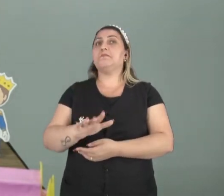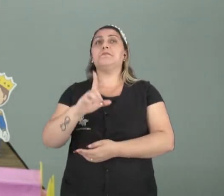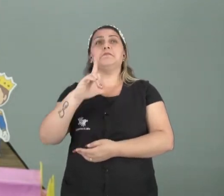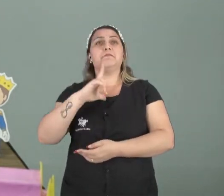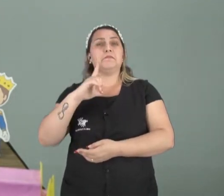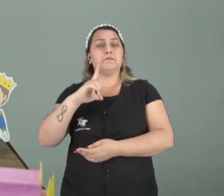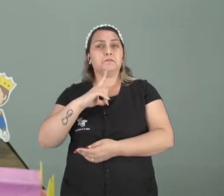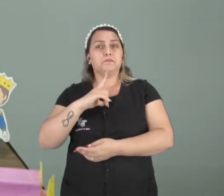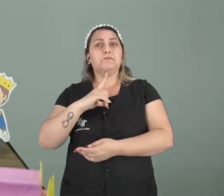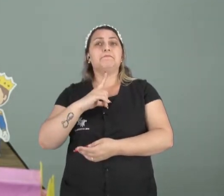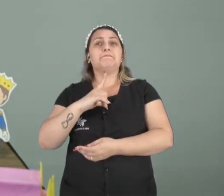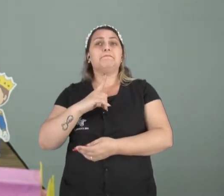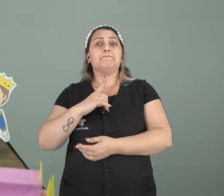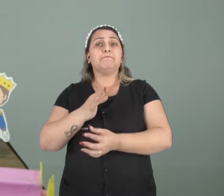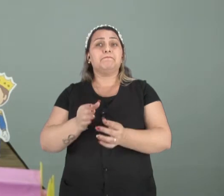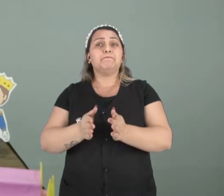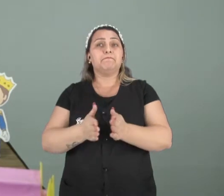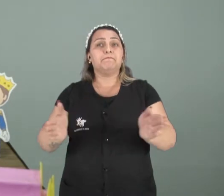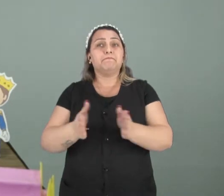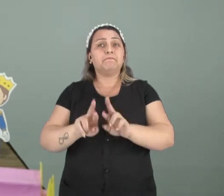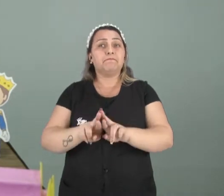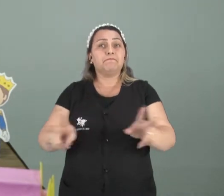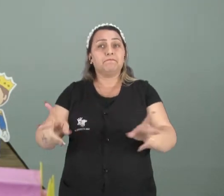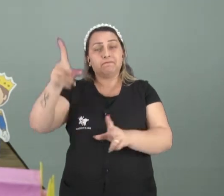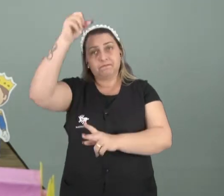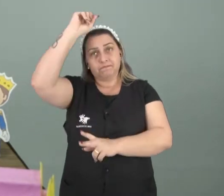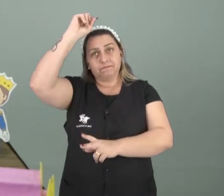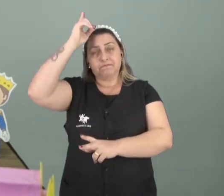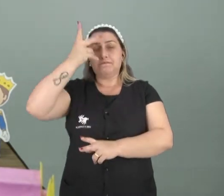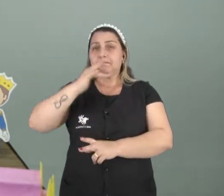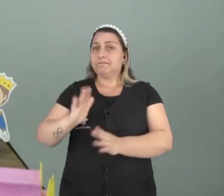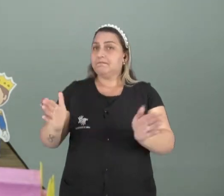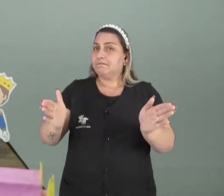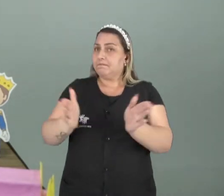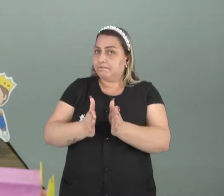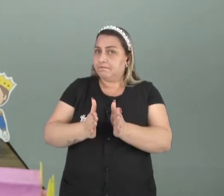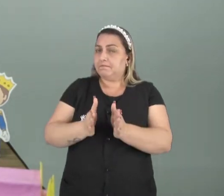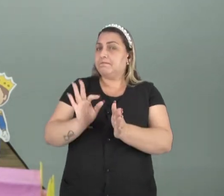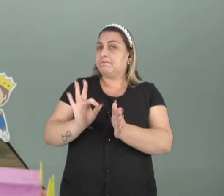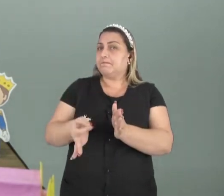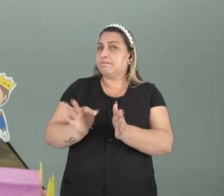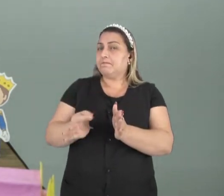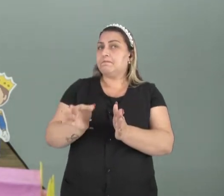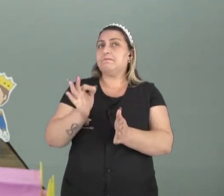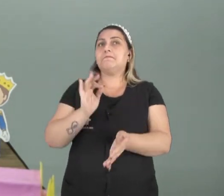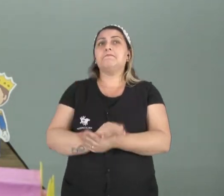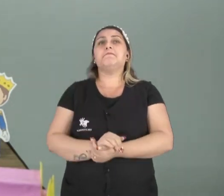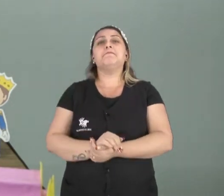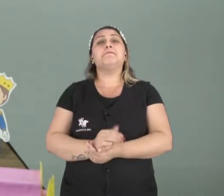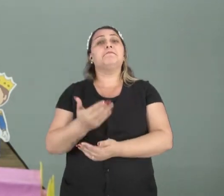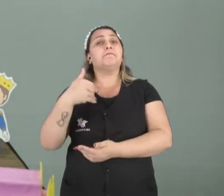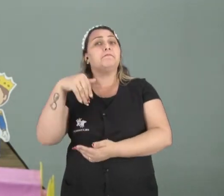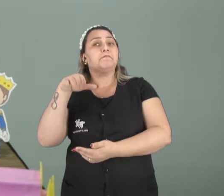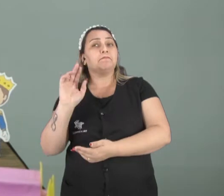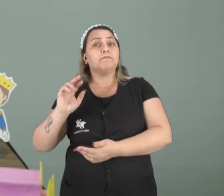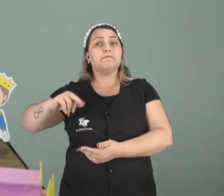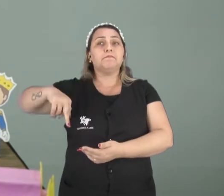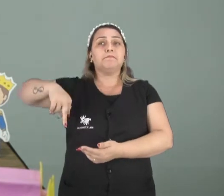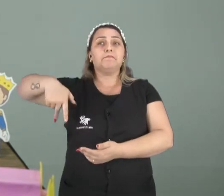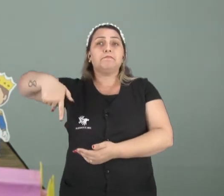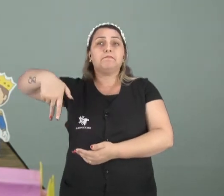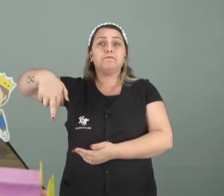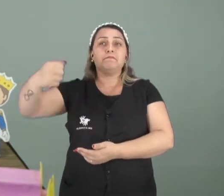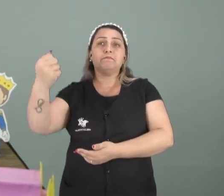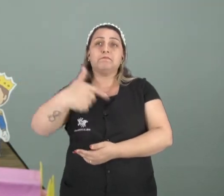a medição diferente do adulto, afinal a criança é menor. Então a criança vai dar mais